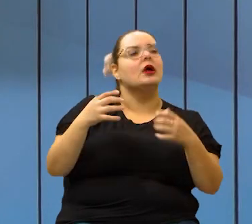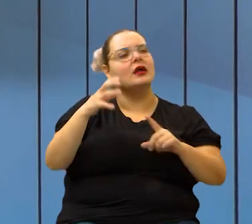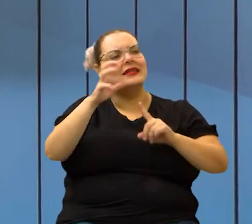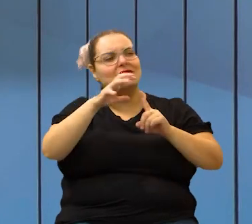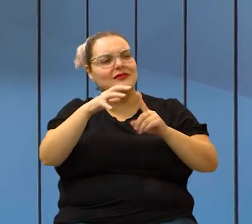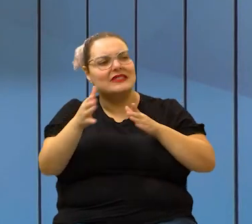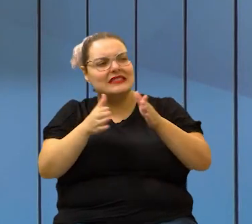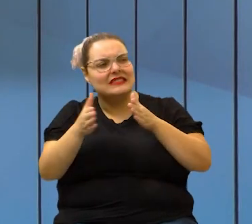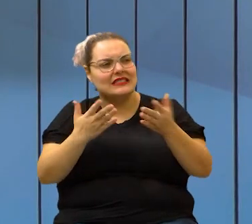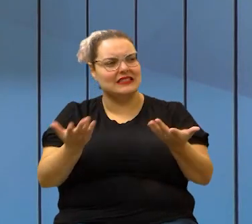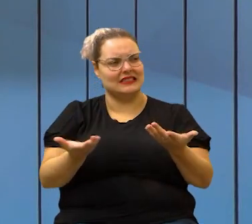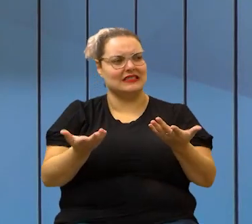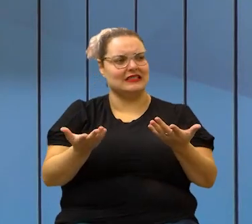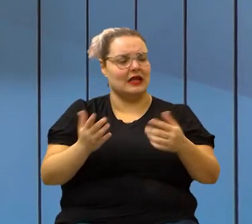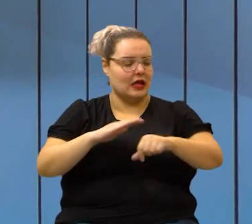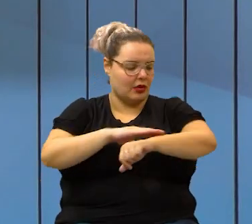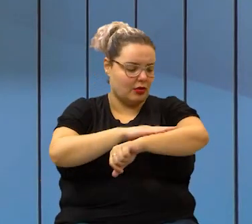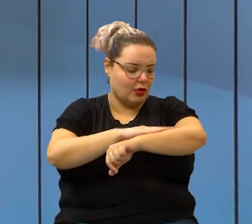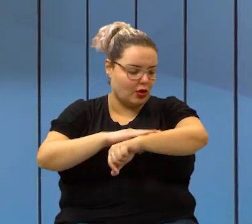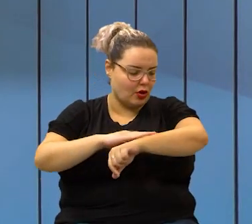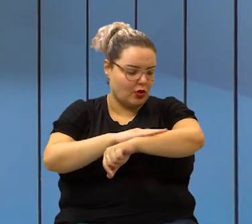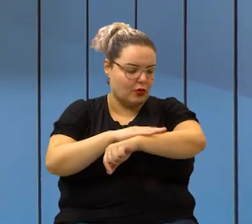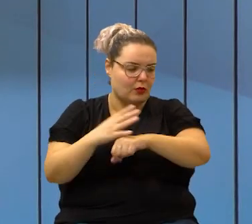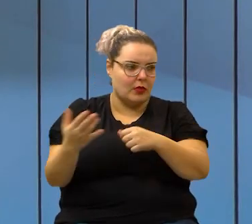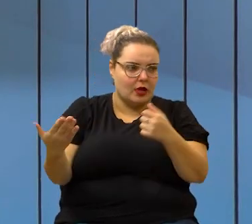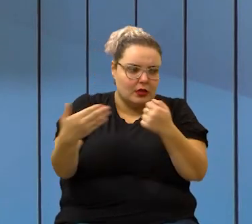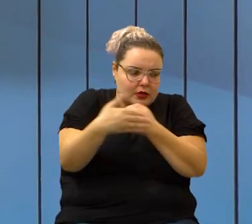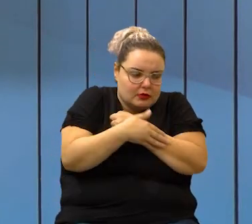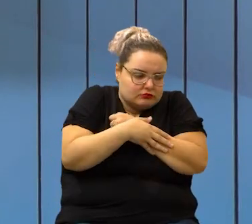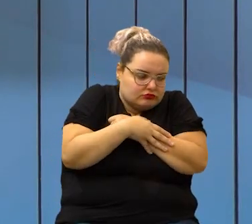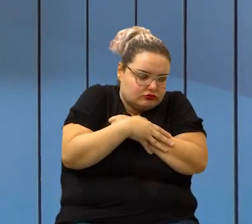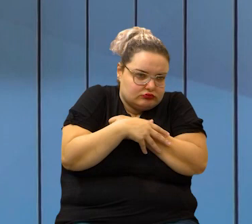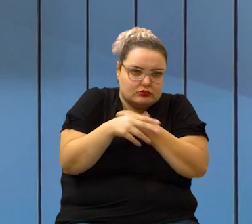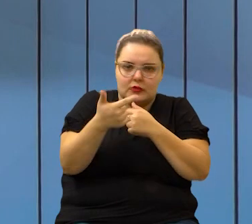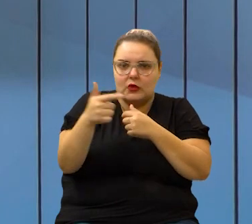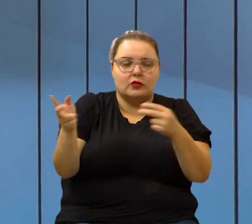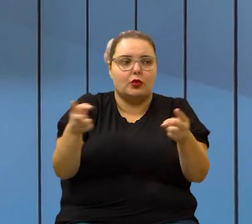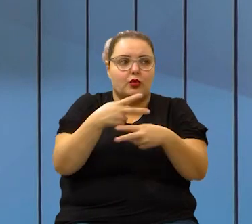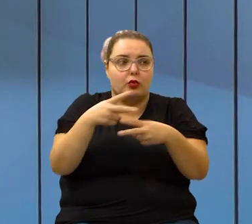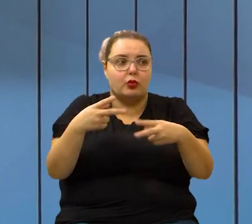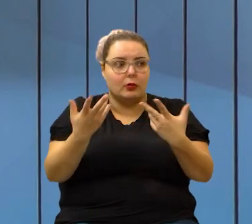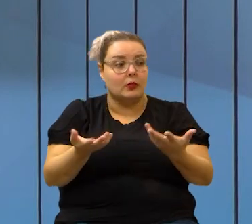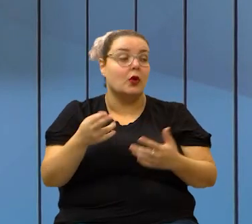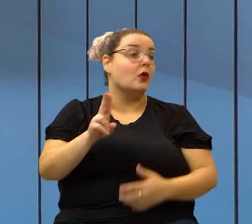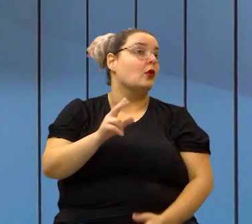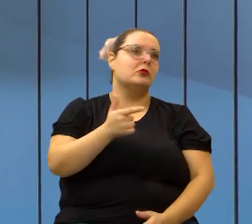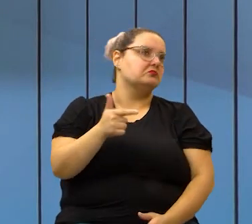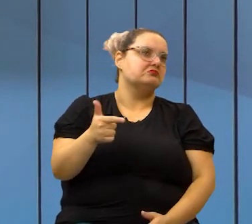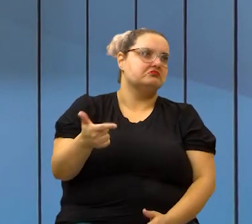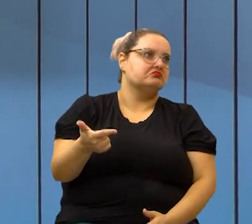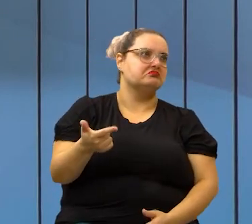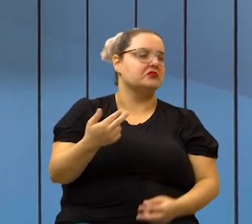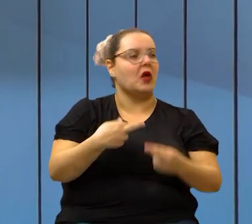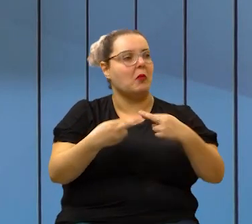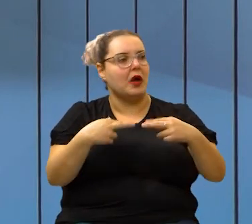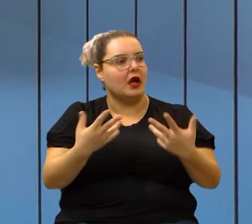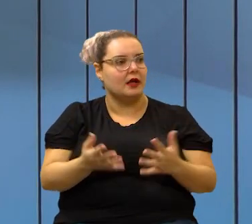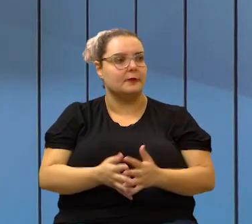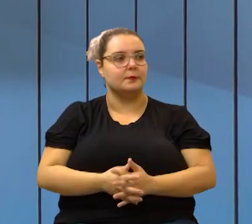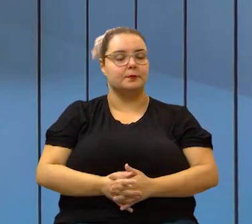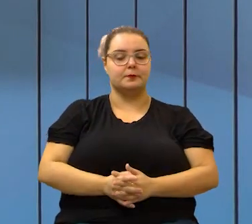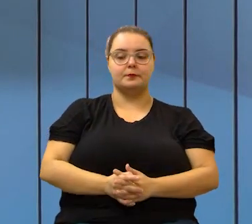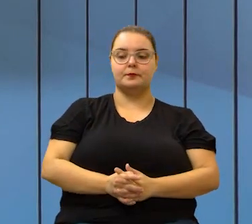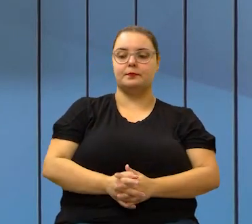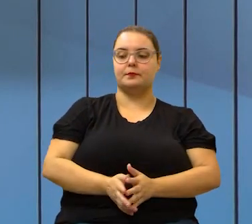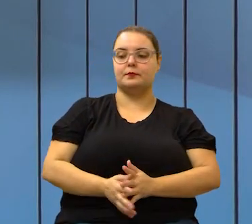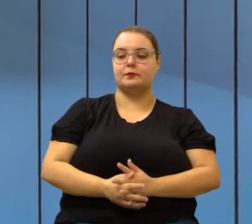também influencia nesse momento a pele mais fechada, sem um vento correndo, ou não tem muito a